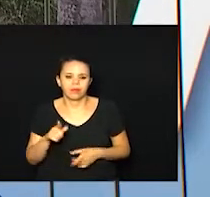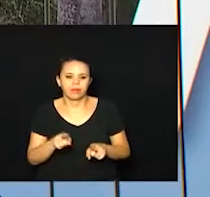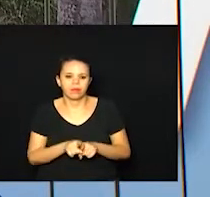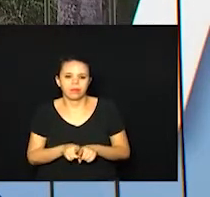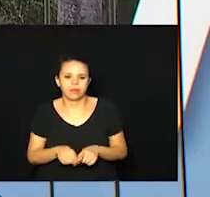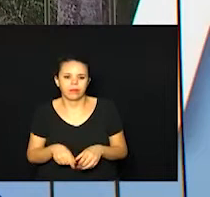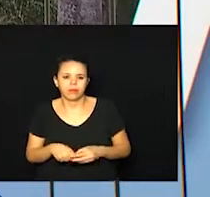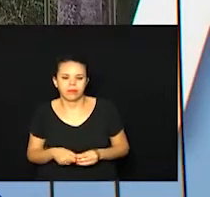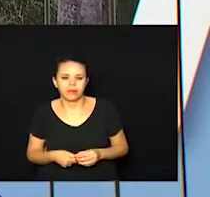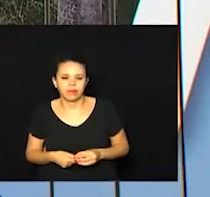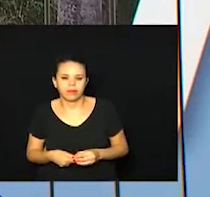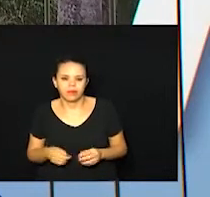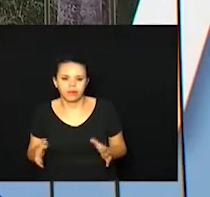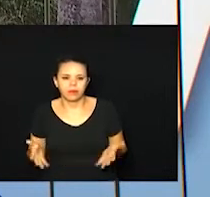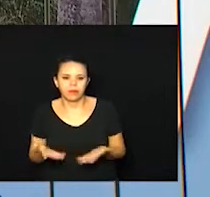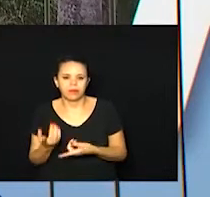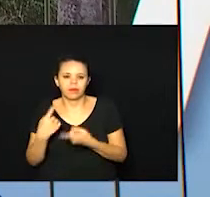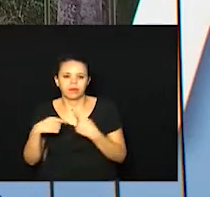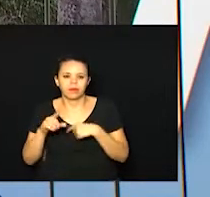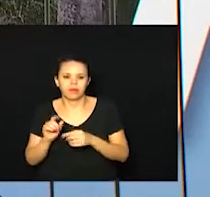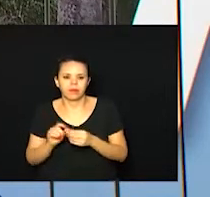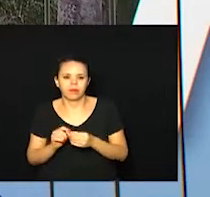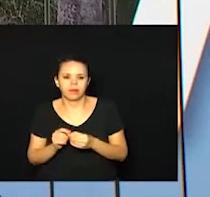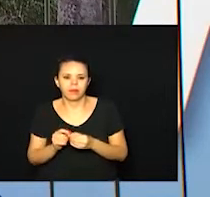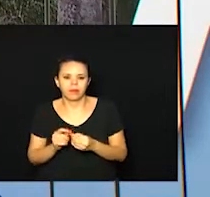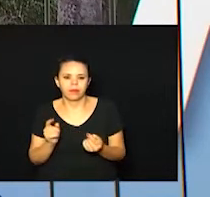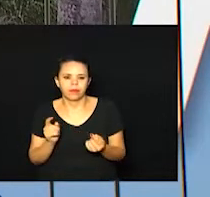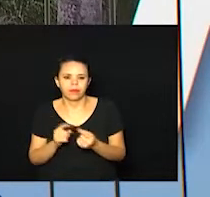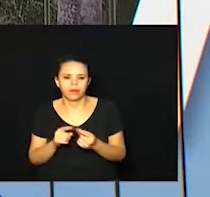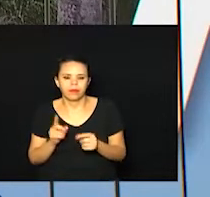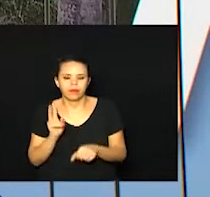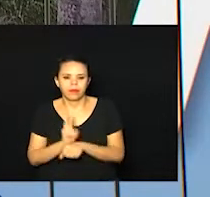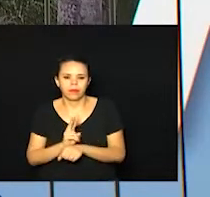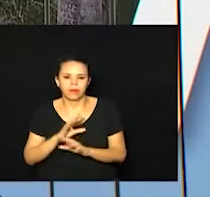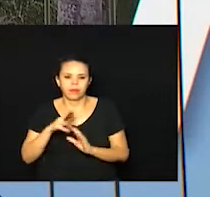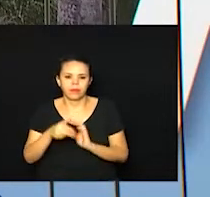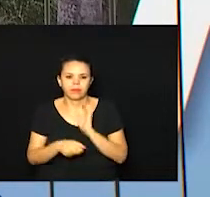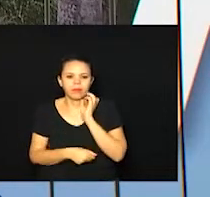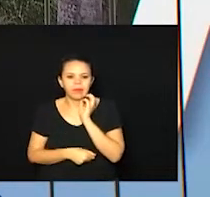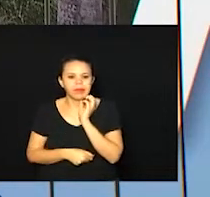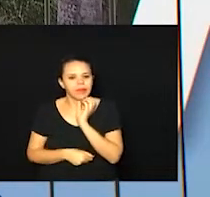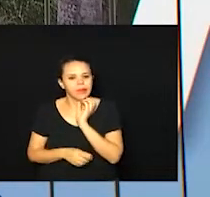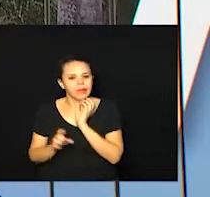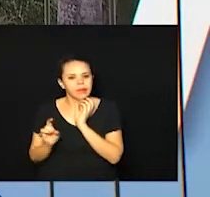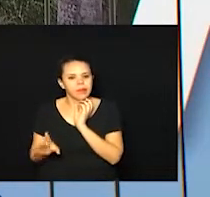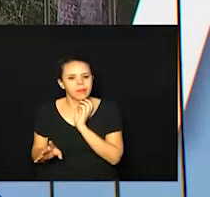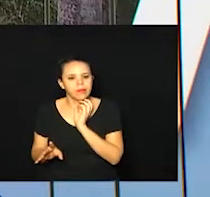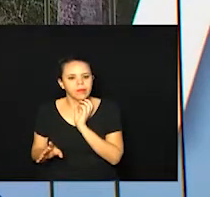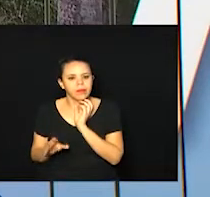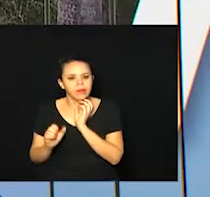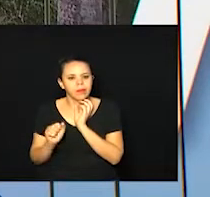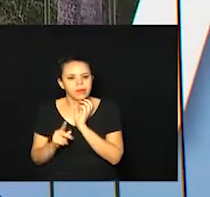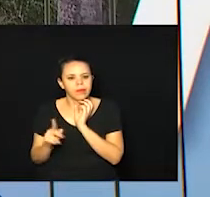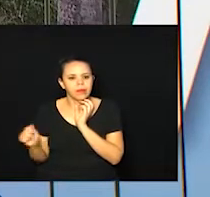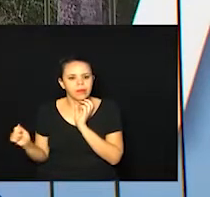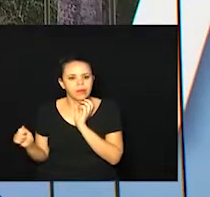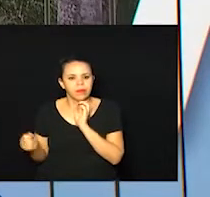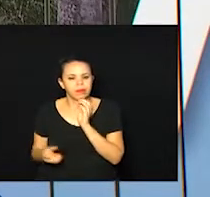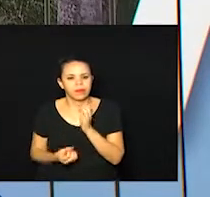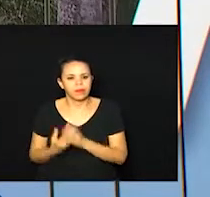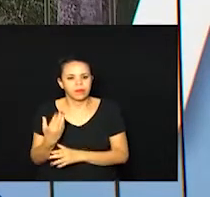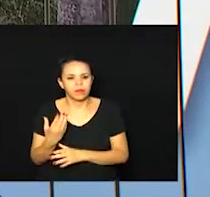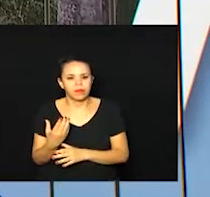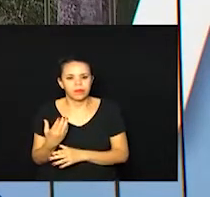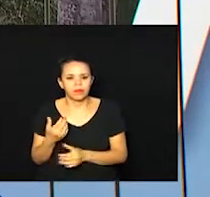muito promissor, né, nesse sentido da proteção ambiental, né, não só pela APA que foi criada